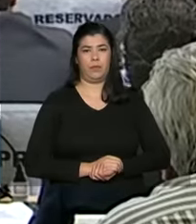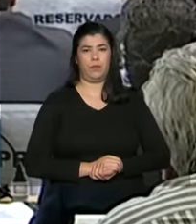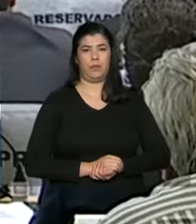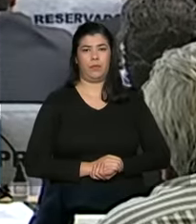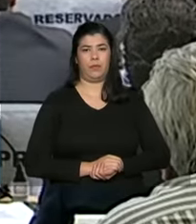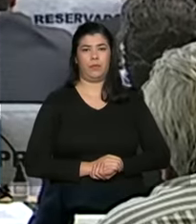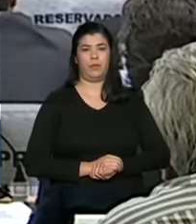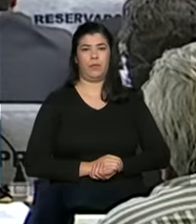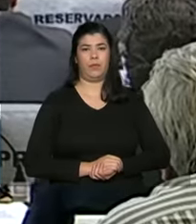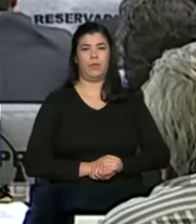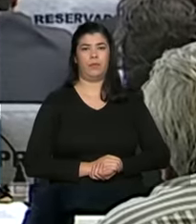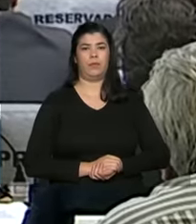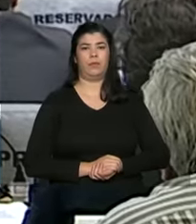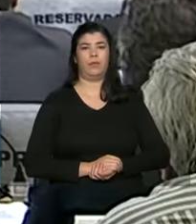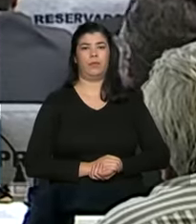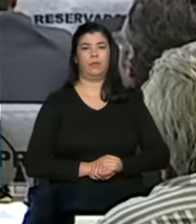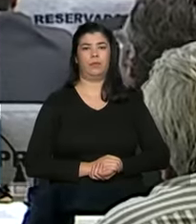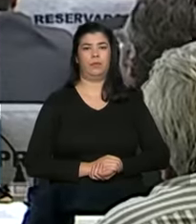né